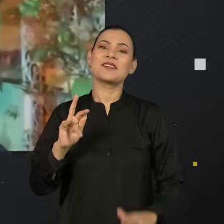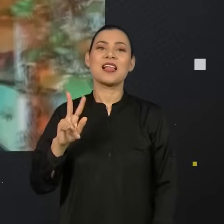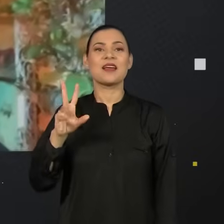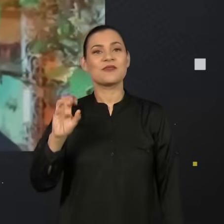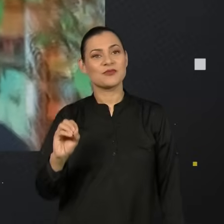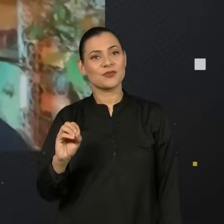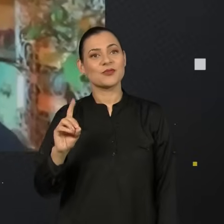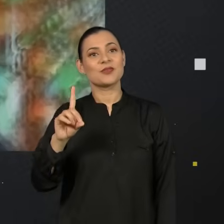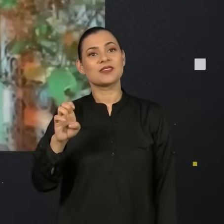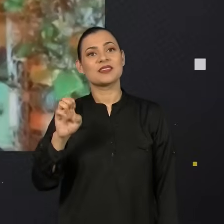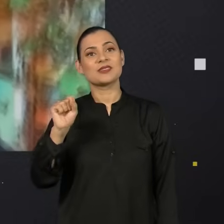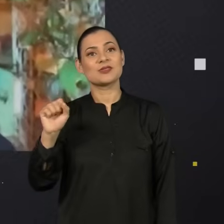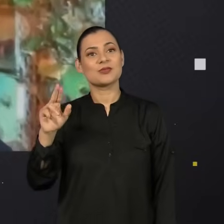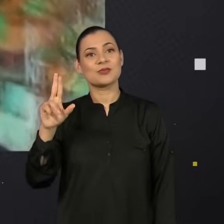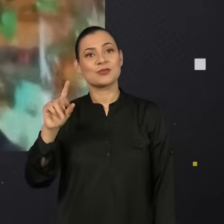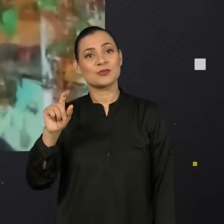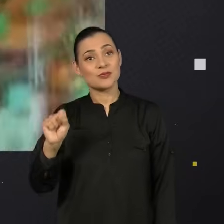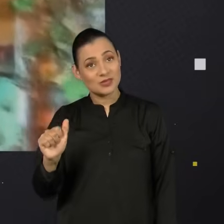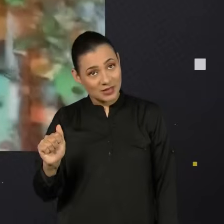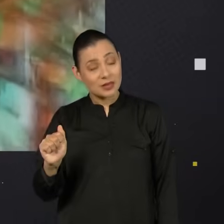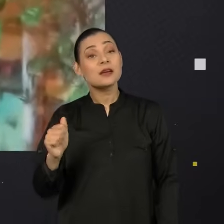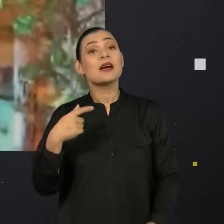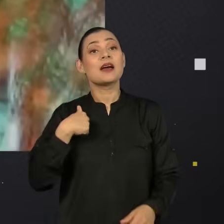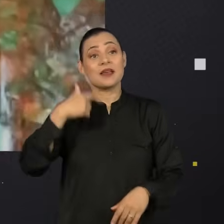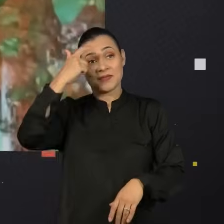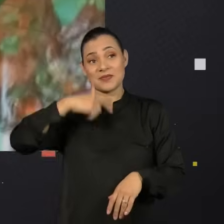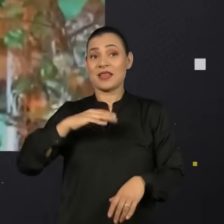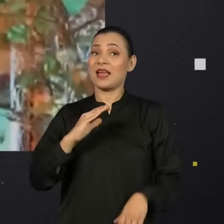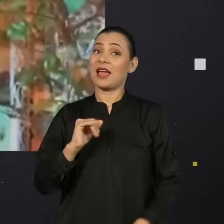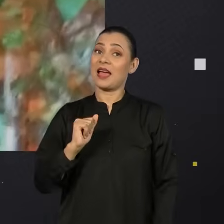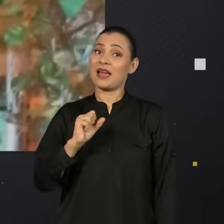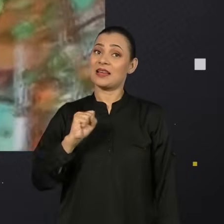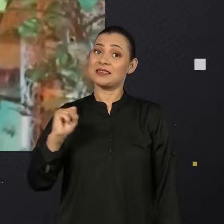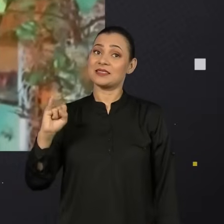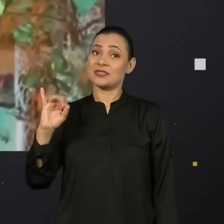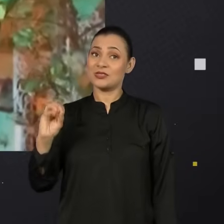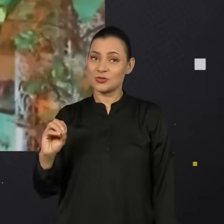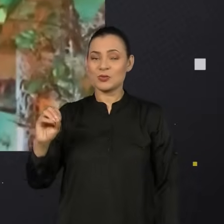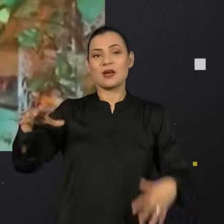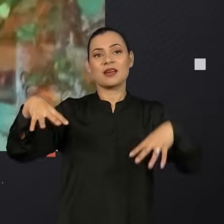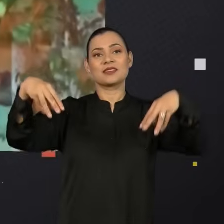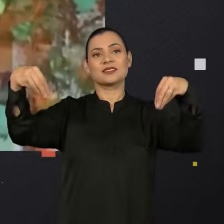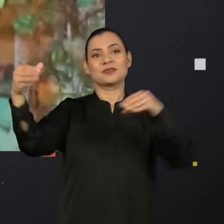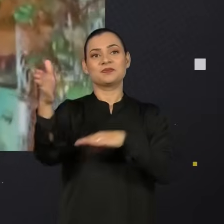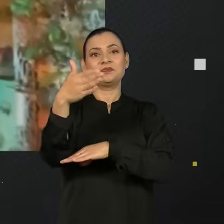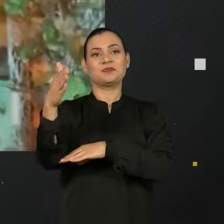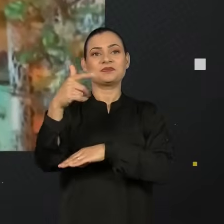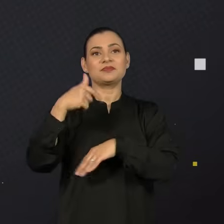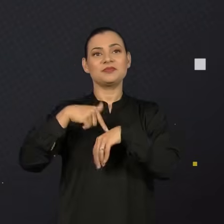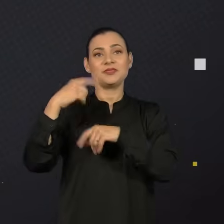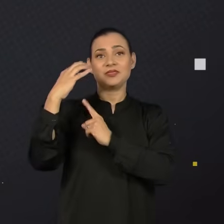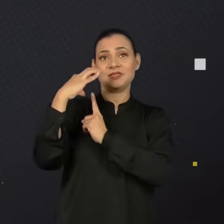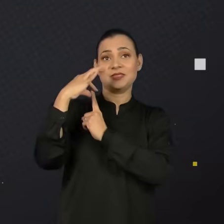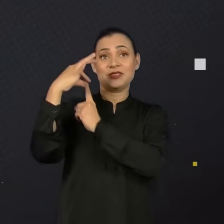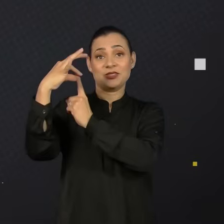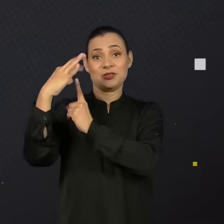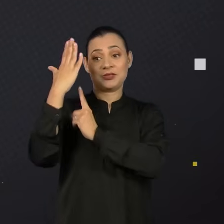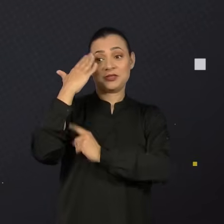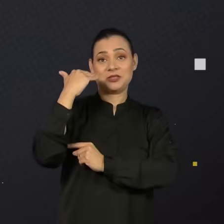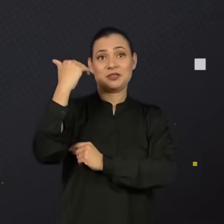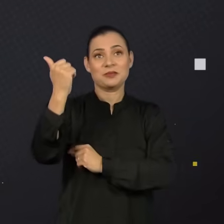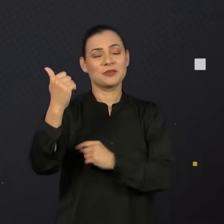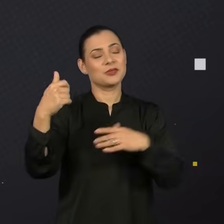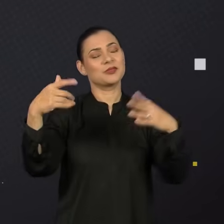Souza, querido. Aqui é Cássio Escapim. Lembra de mim? Fazia o Nino no Castelo Rá-Tim-Bum, que você me indicou e tudo mais.